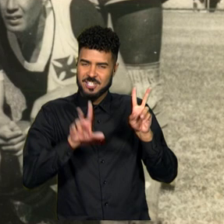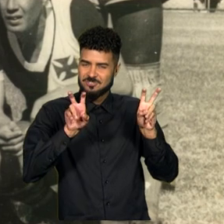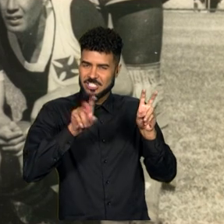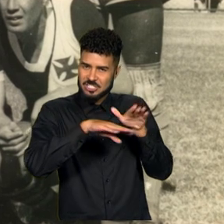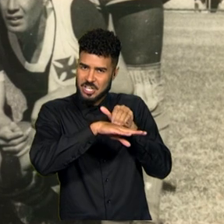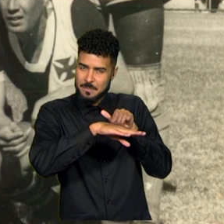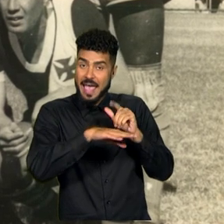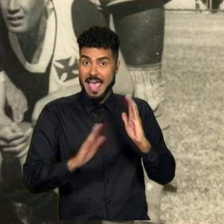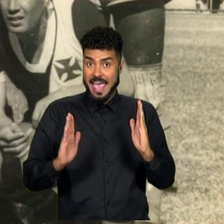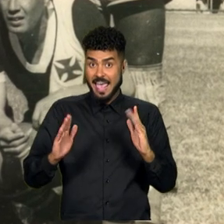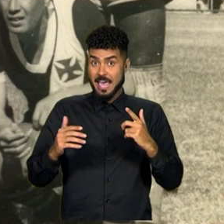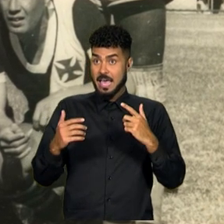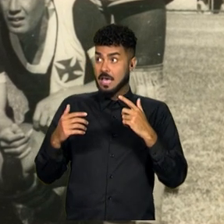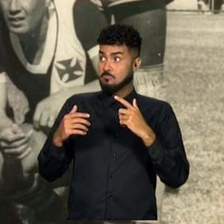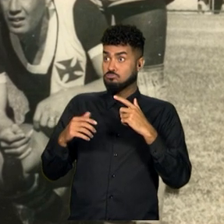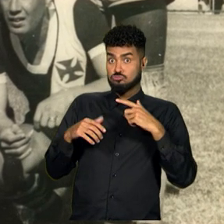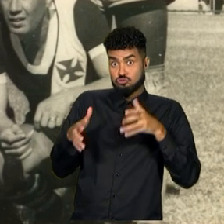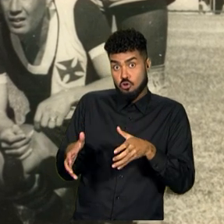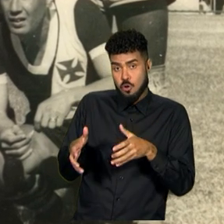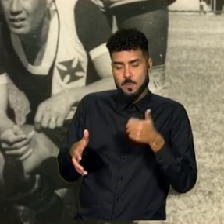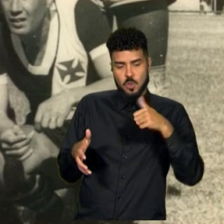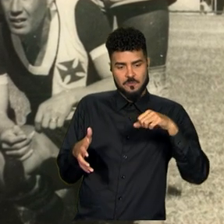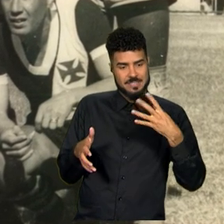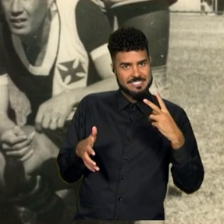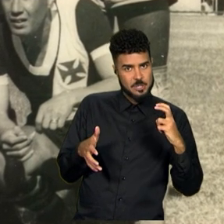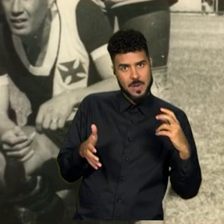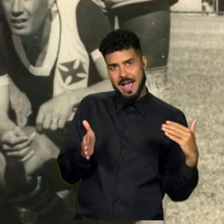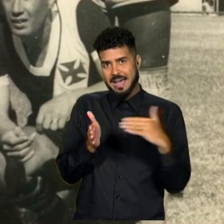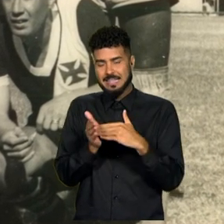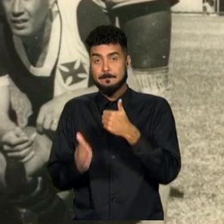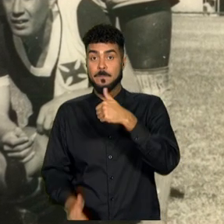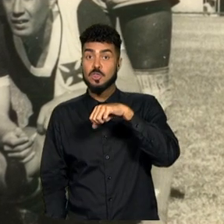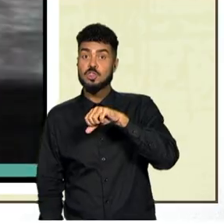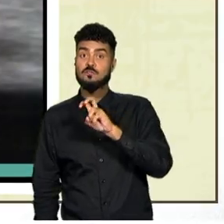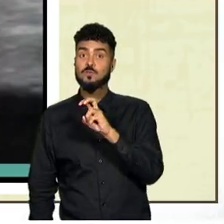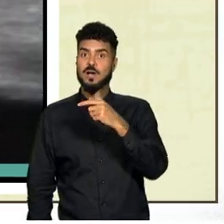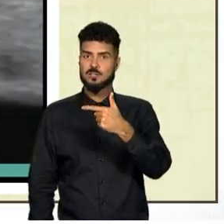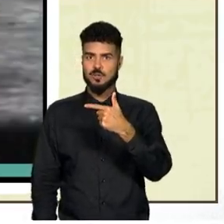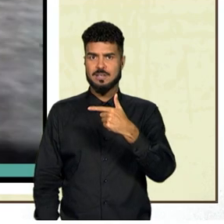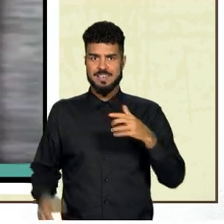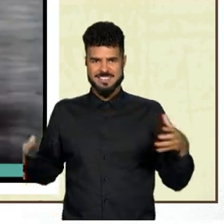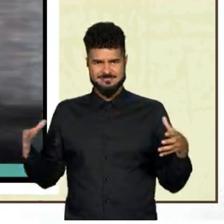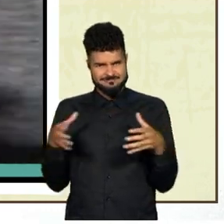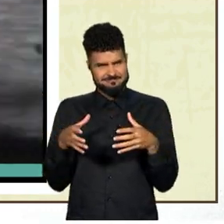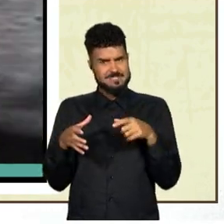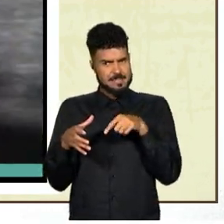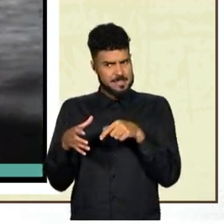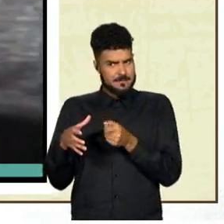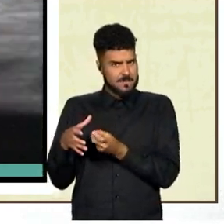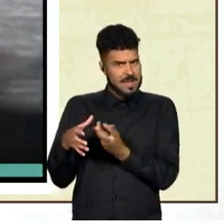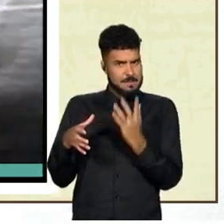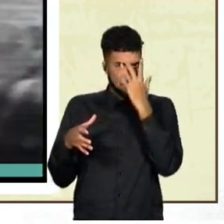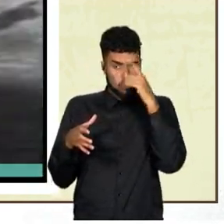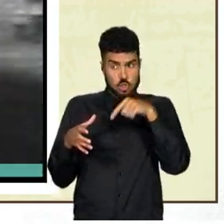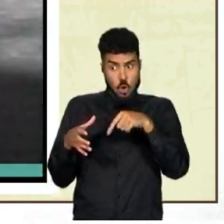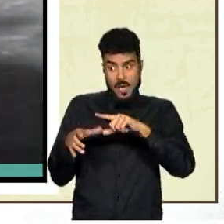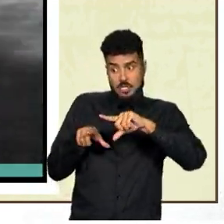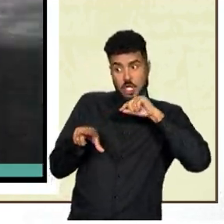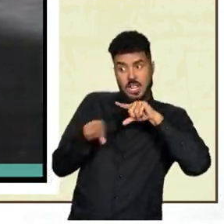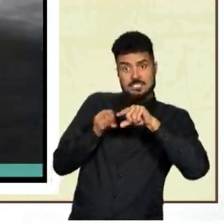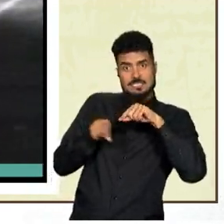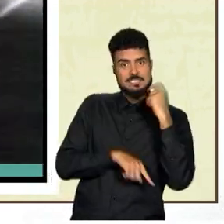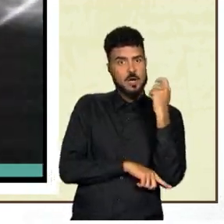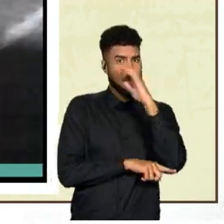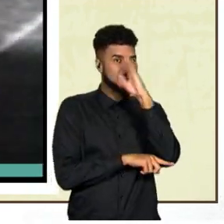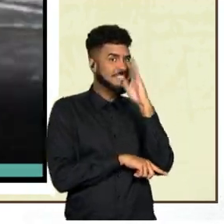entre 1945 e 1952, integrando boa parte da seleção brasileira